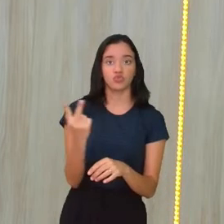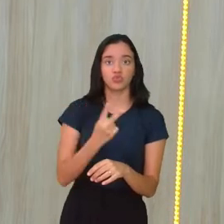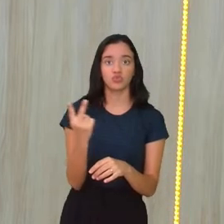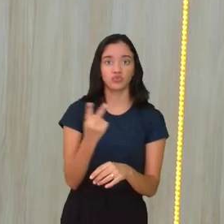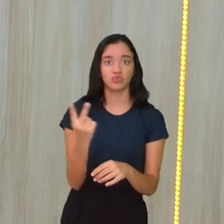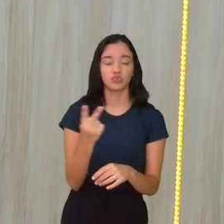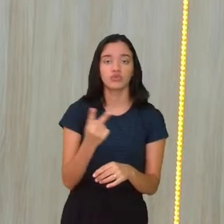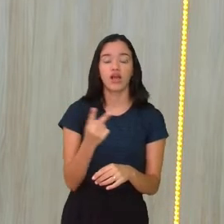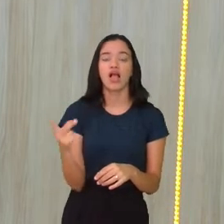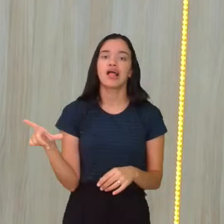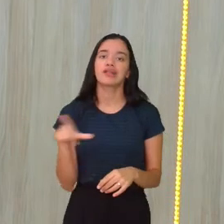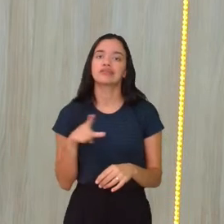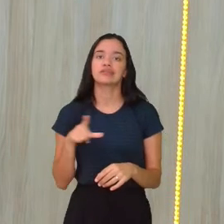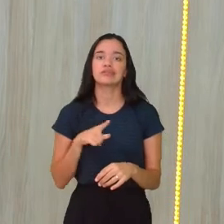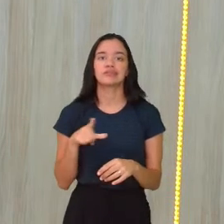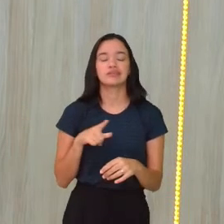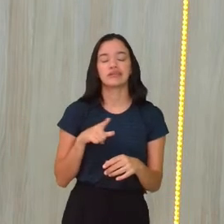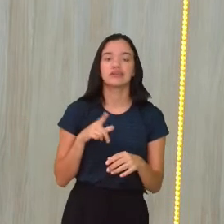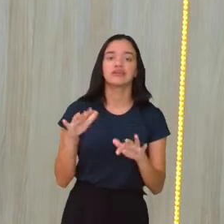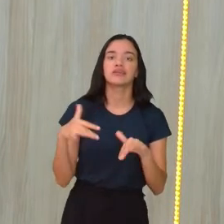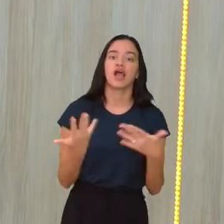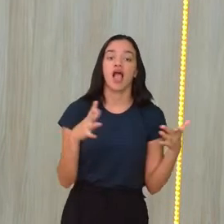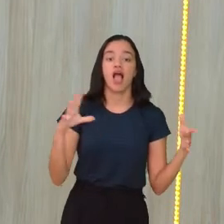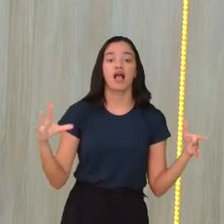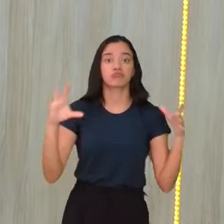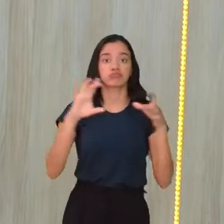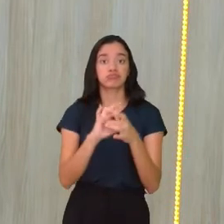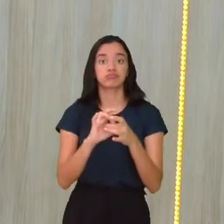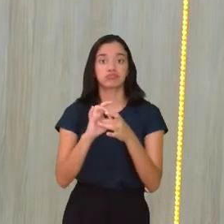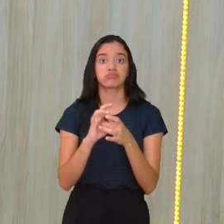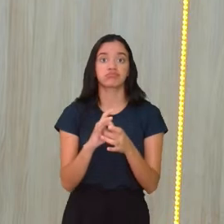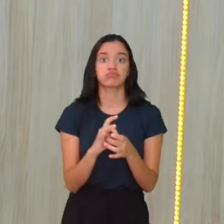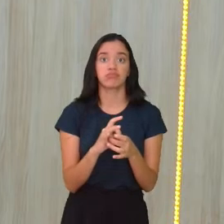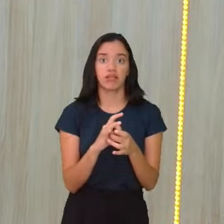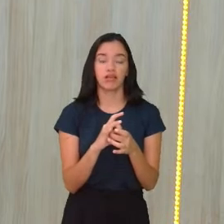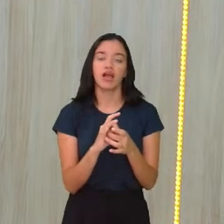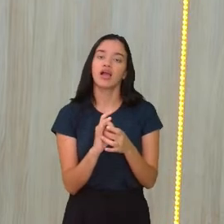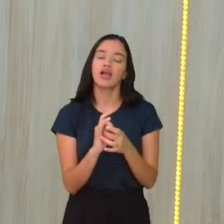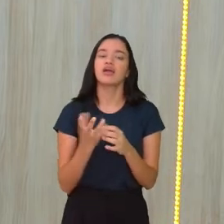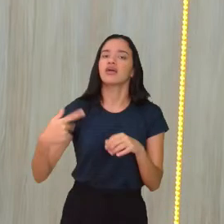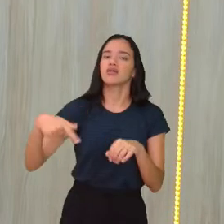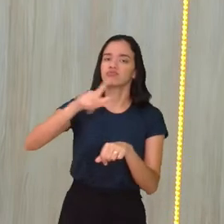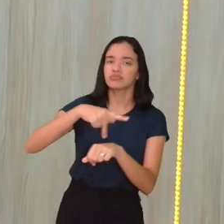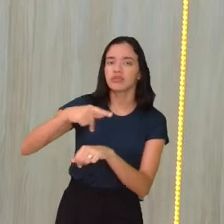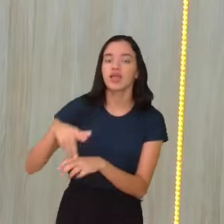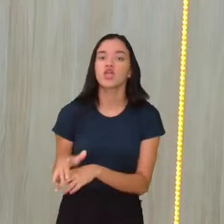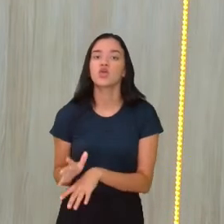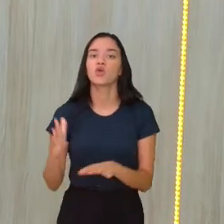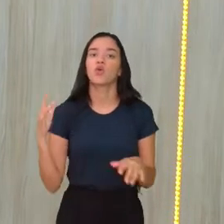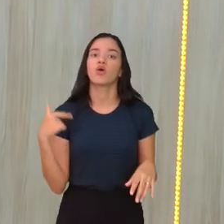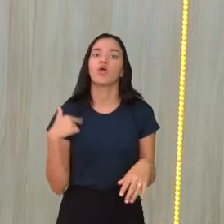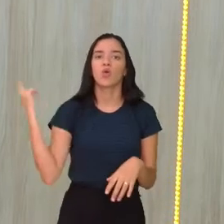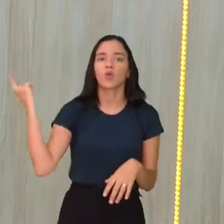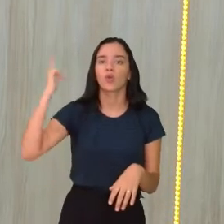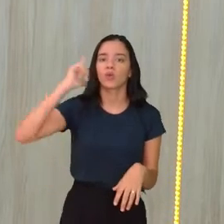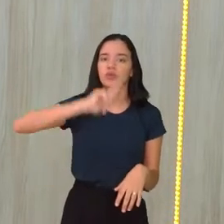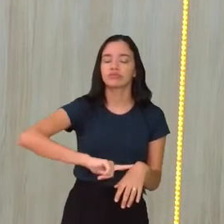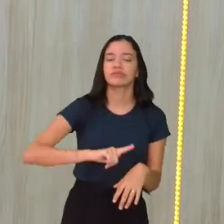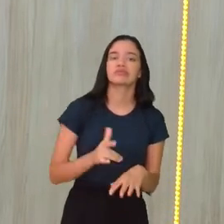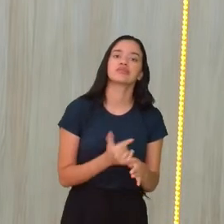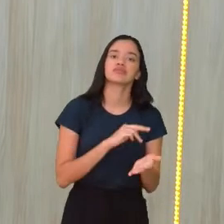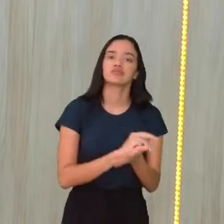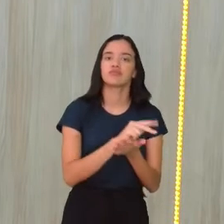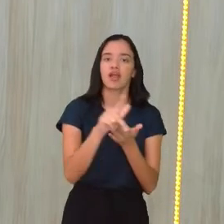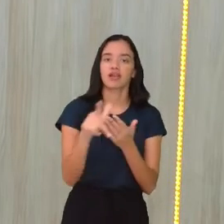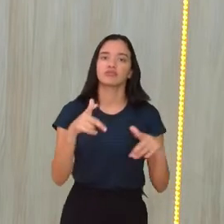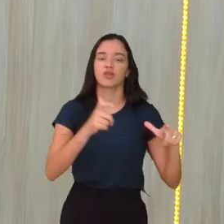têm a mesma proporção de união aí entre as nações. Então eu consigo juntar pessoas de diferentes lugares do